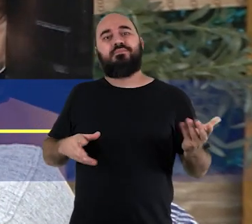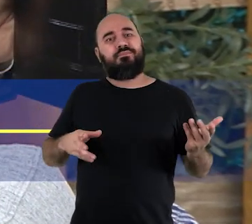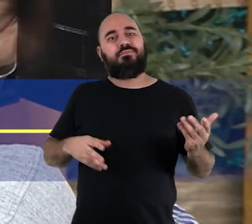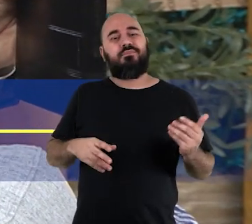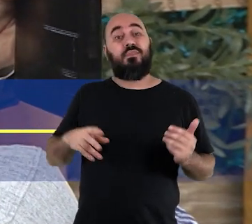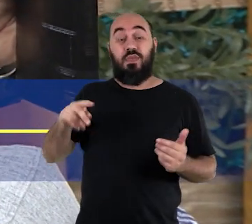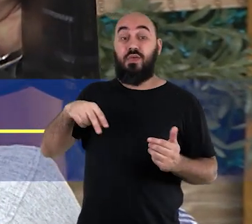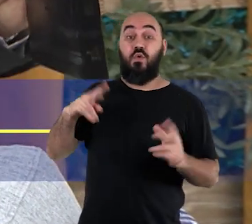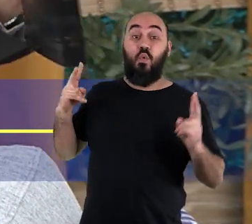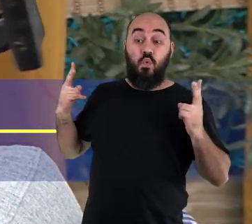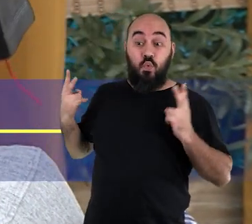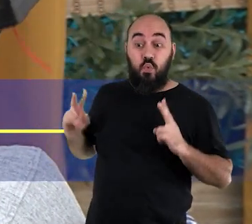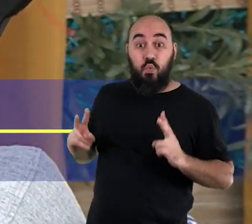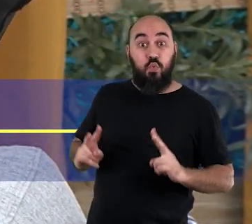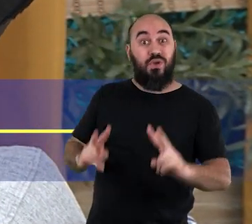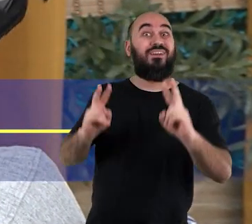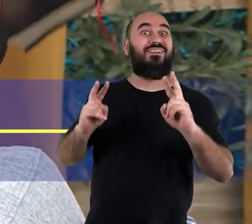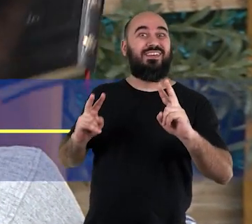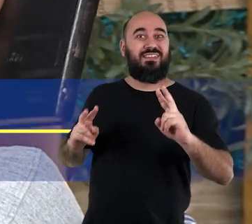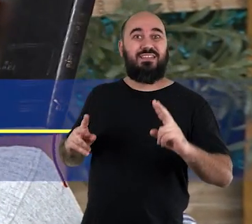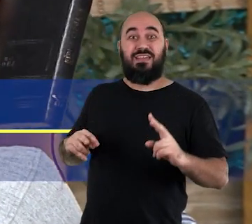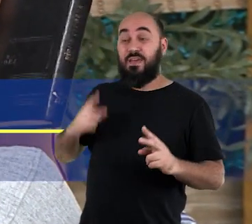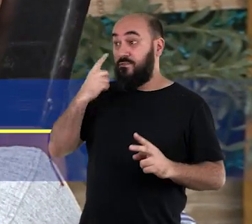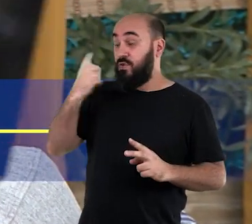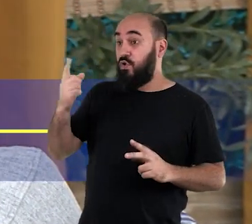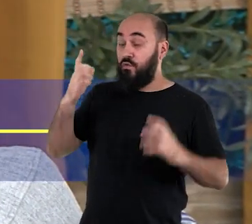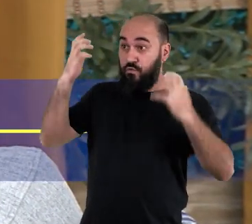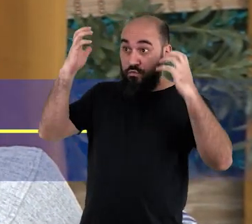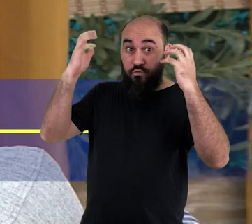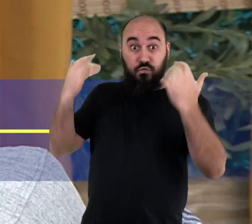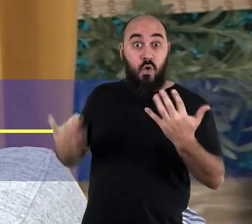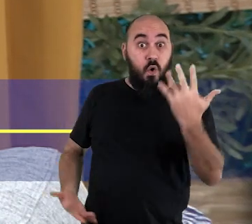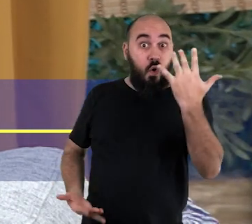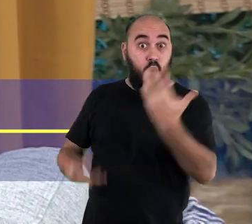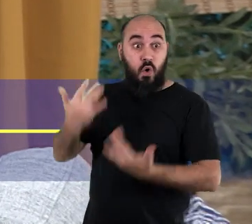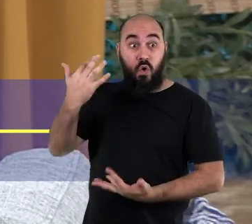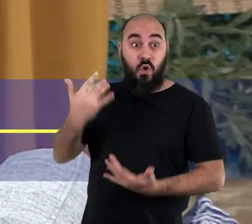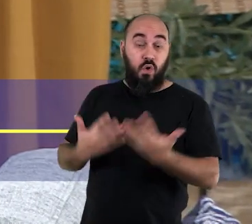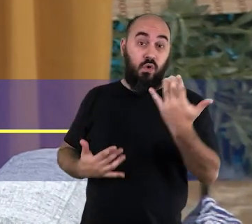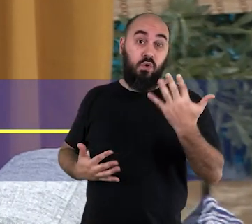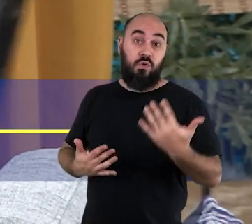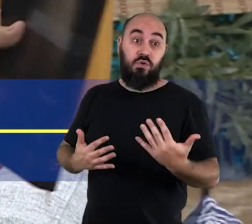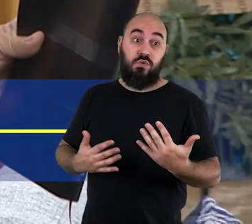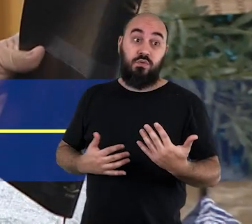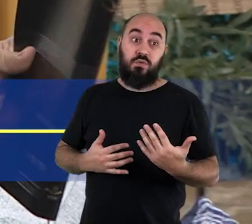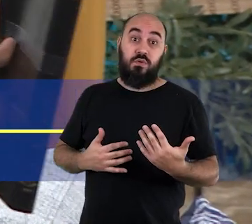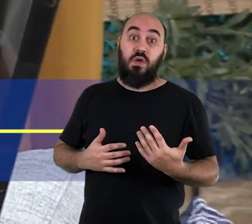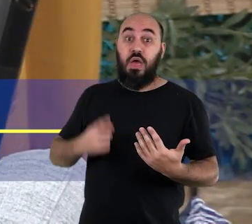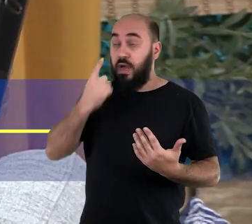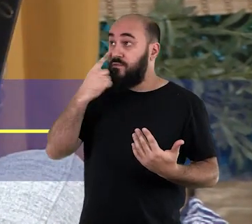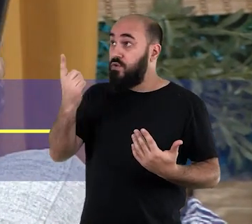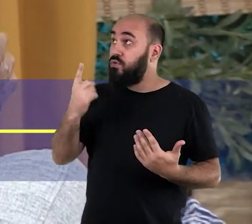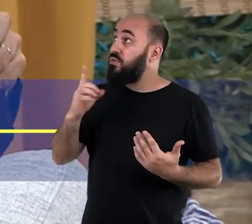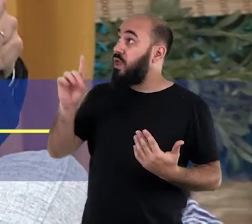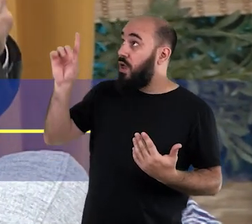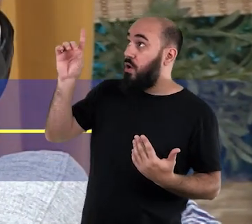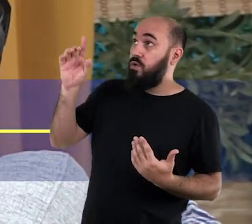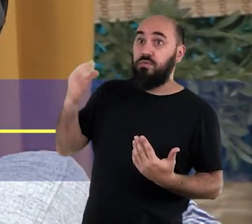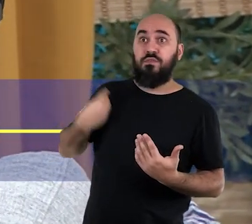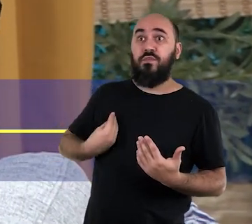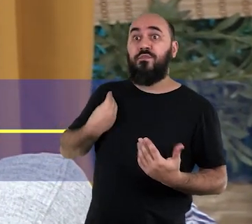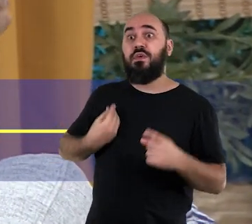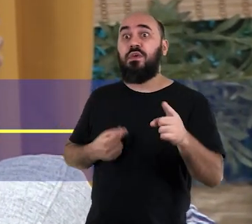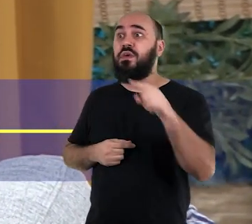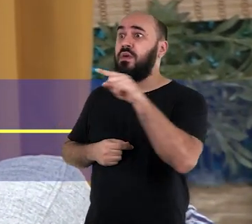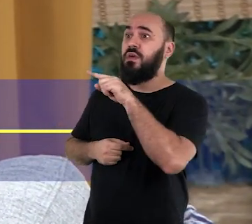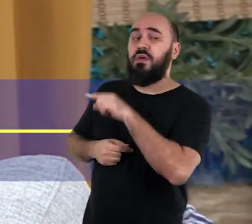um terremoto, Elias viu que havia fogo lá fora, mas o Senhor não estava no vento, nem no terremoto, nem no fogo. Então